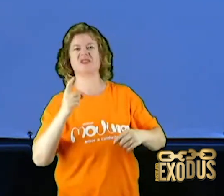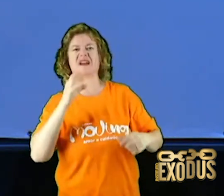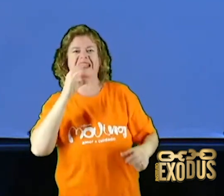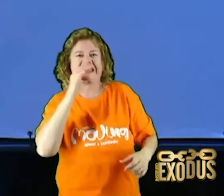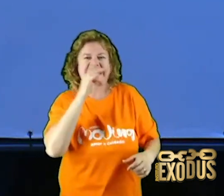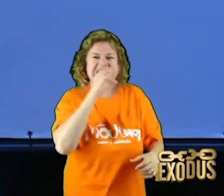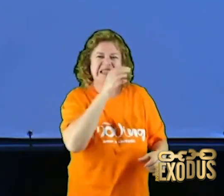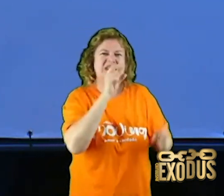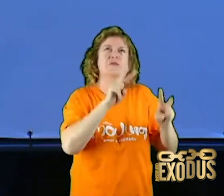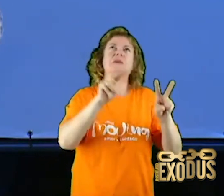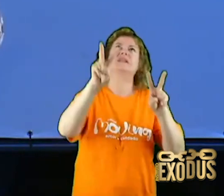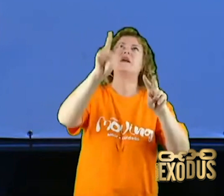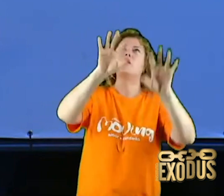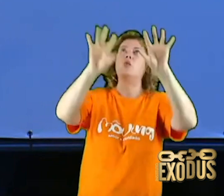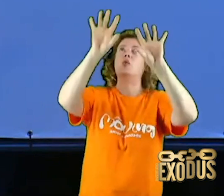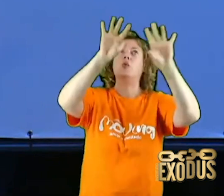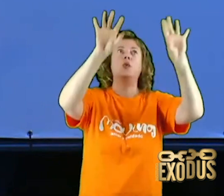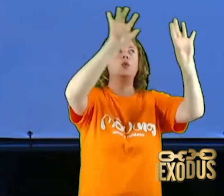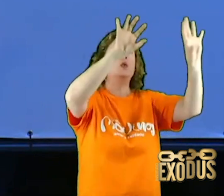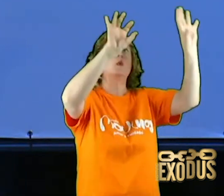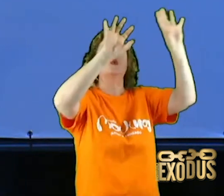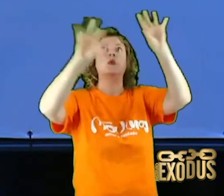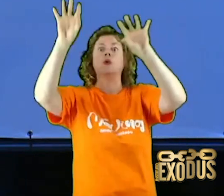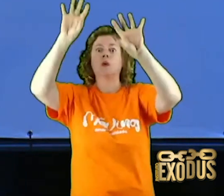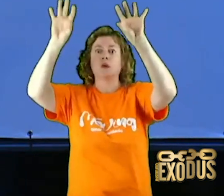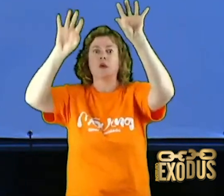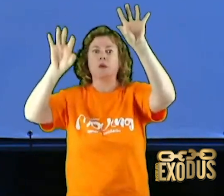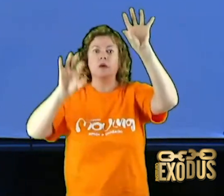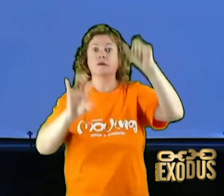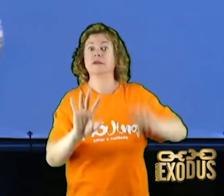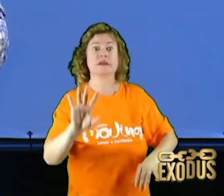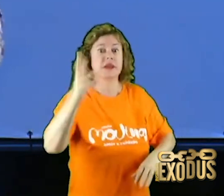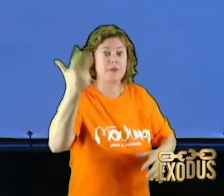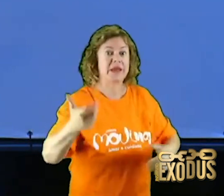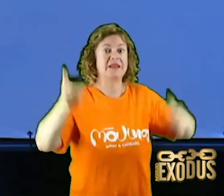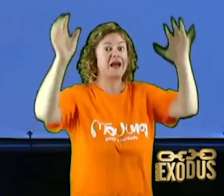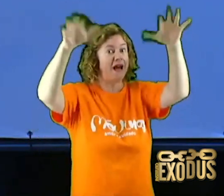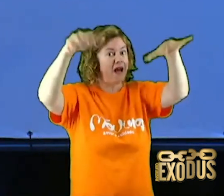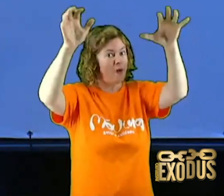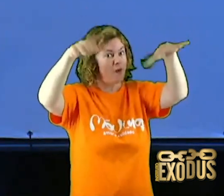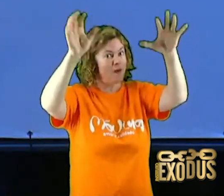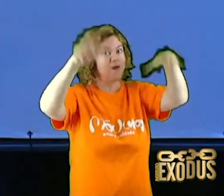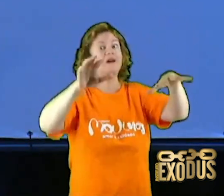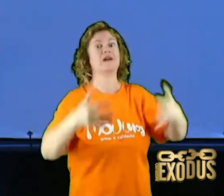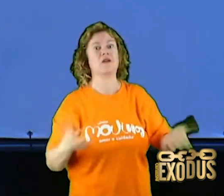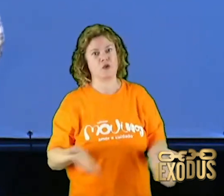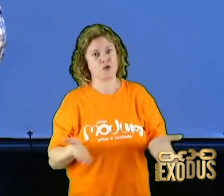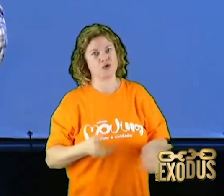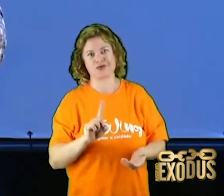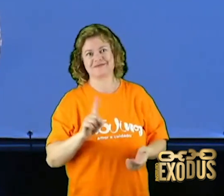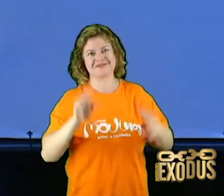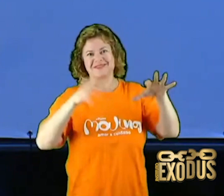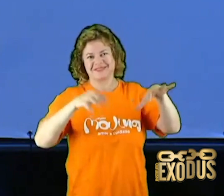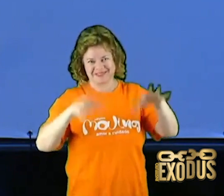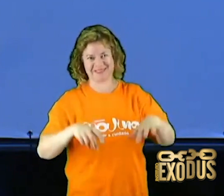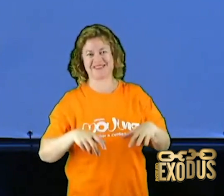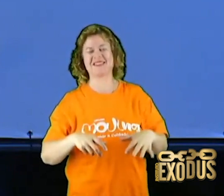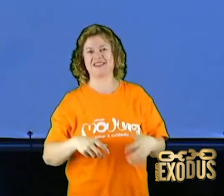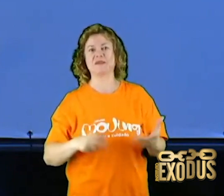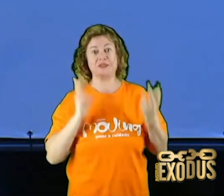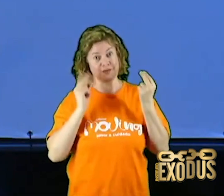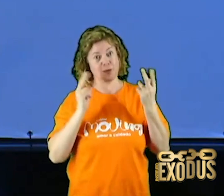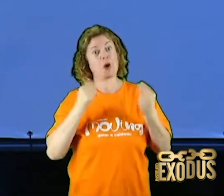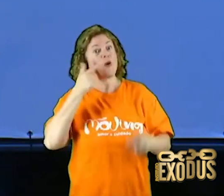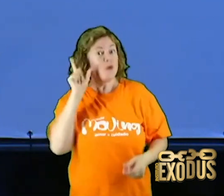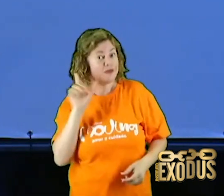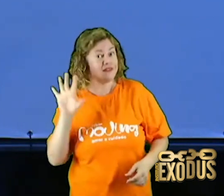Essas nuvens que de repente carrega de água e cai, às vezes não cai, como hoje não caiu, só armou e não caiu. Mas é normal. Ontem aconteceu